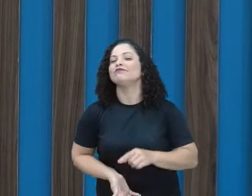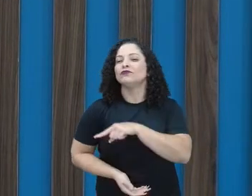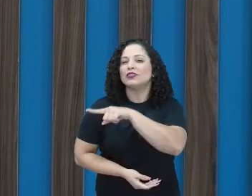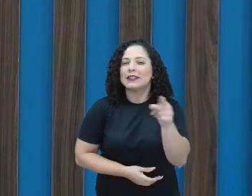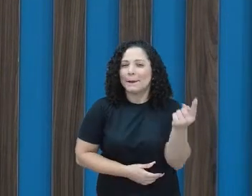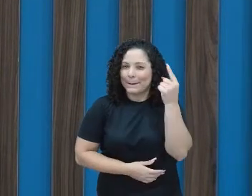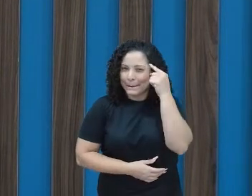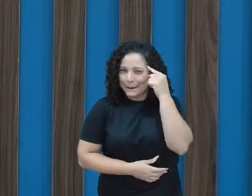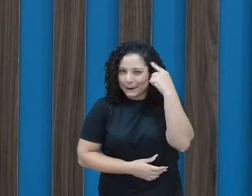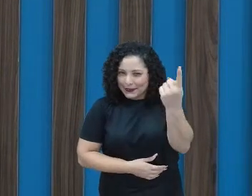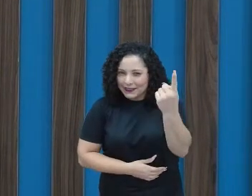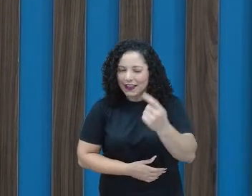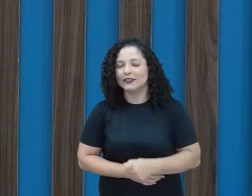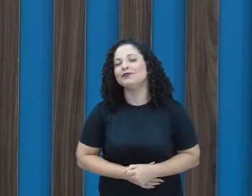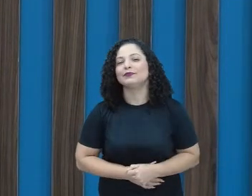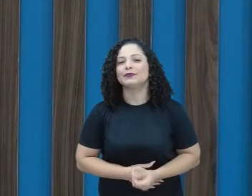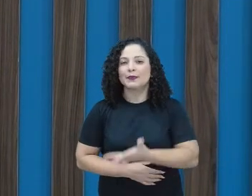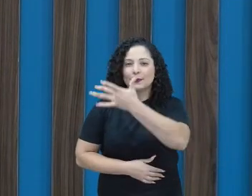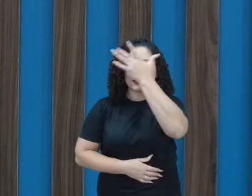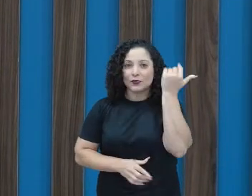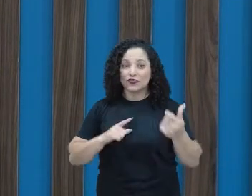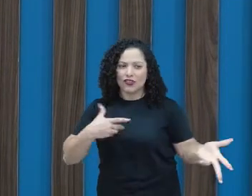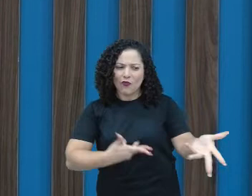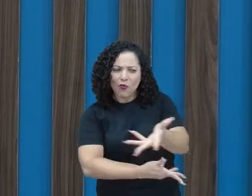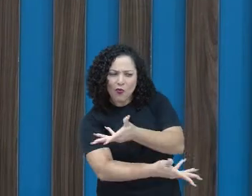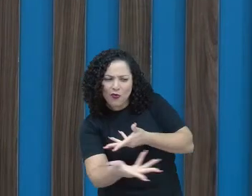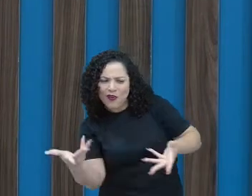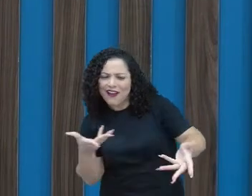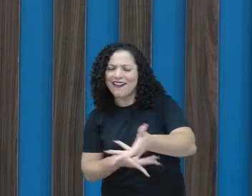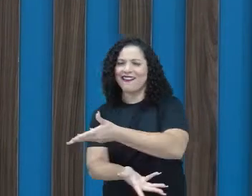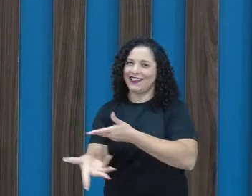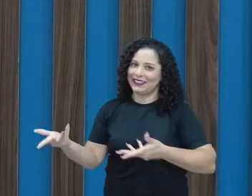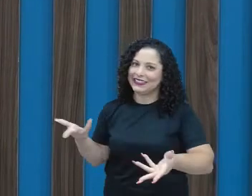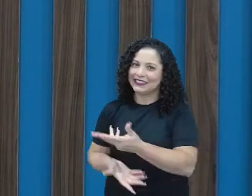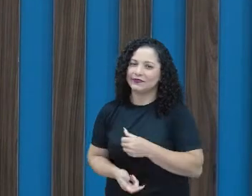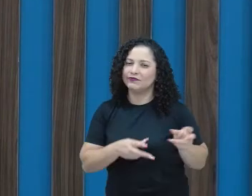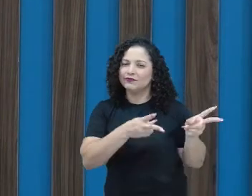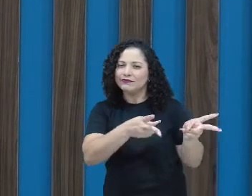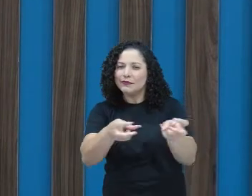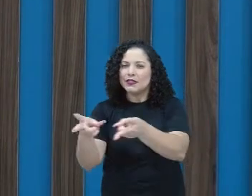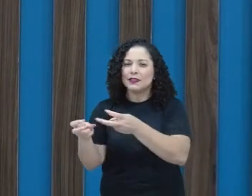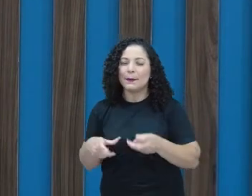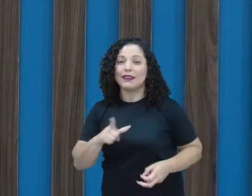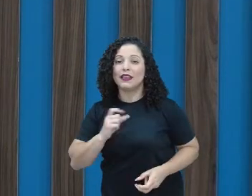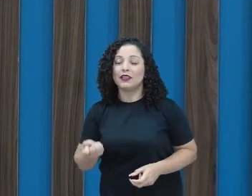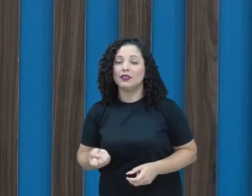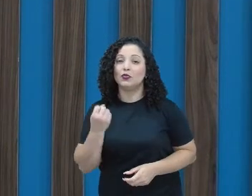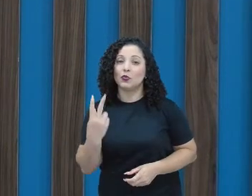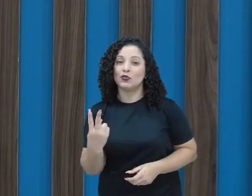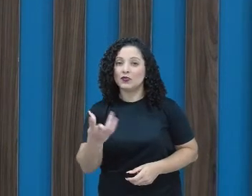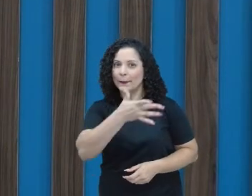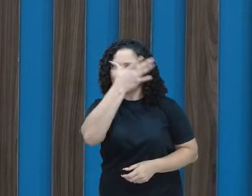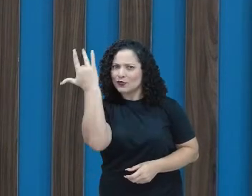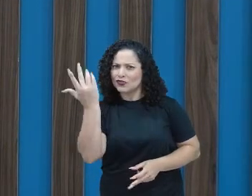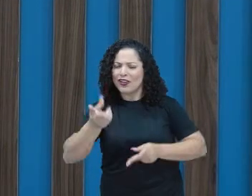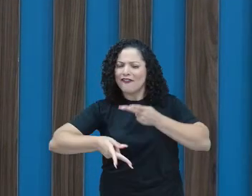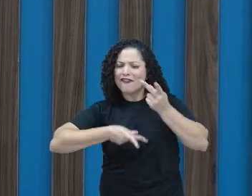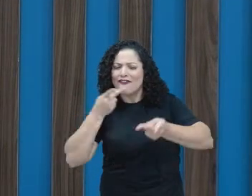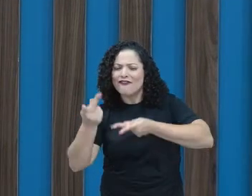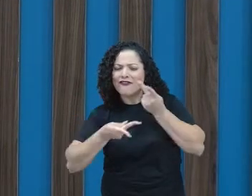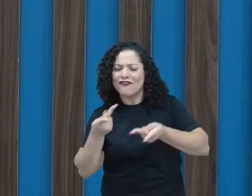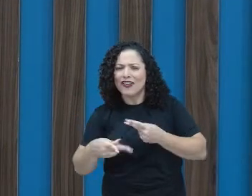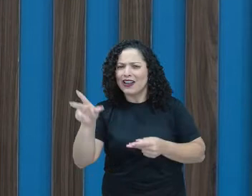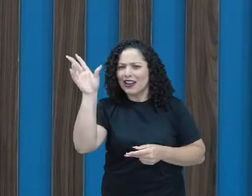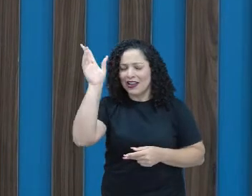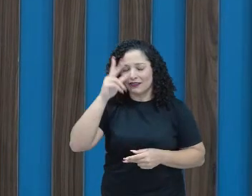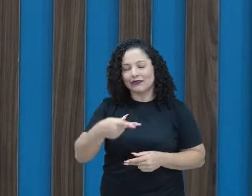pensar direitinho nas pessoas que convivem contigo, né? Você pode perceber duas pessoas contando a mesma coisa. Uma você